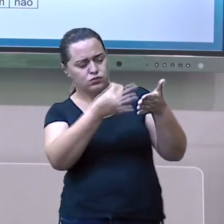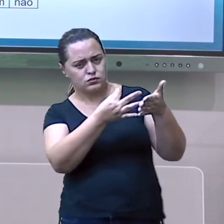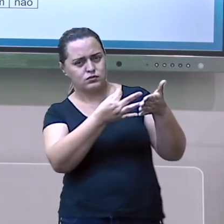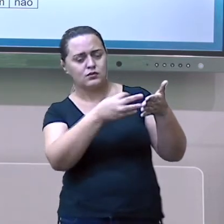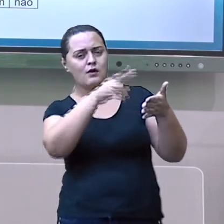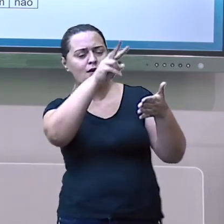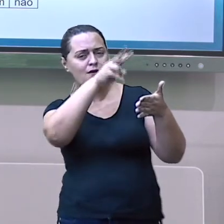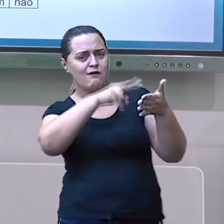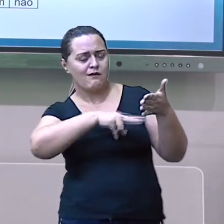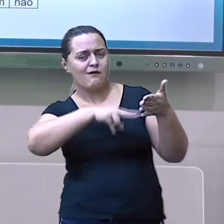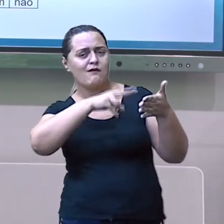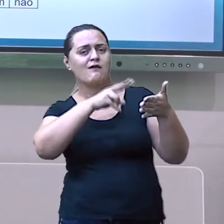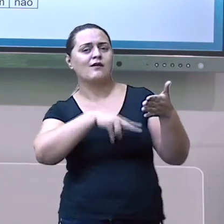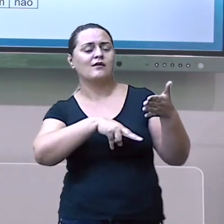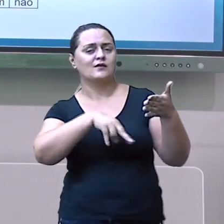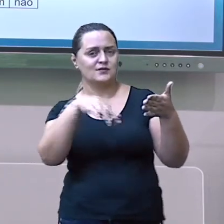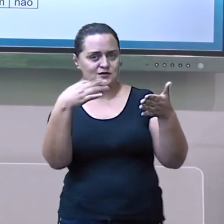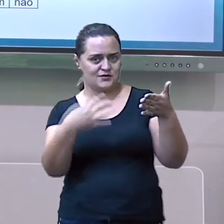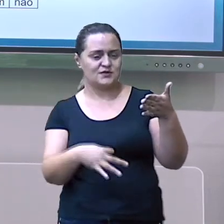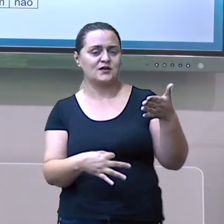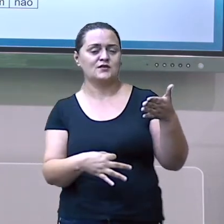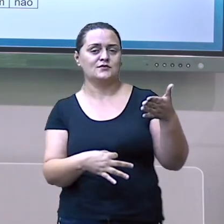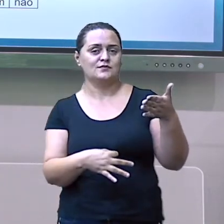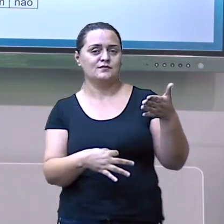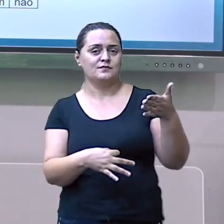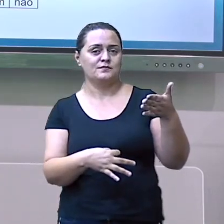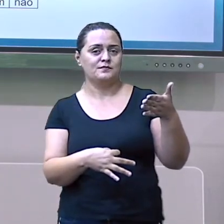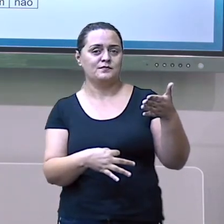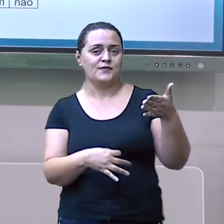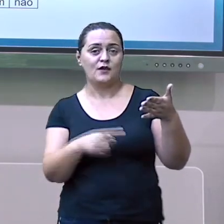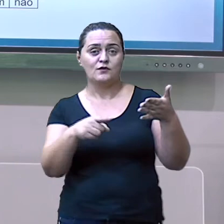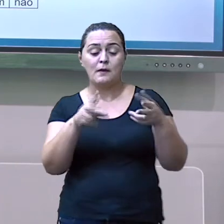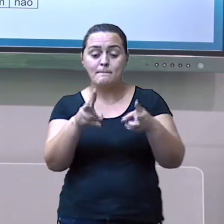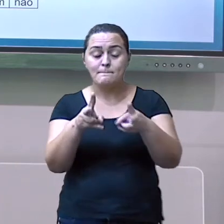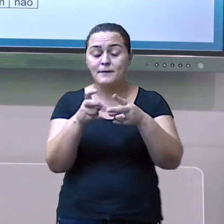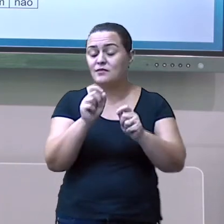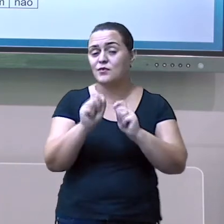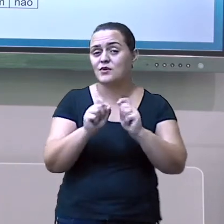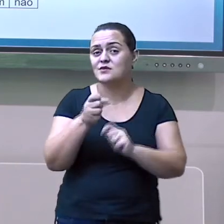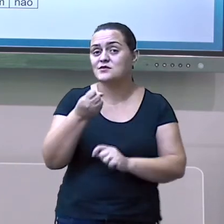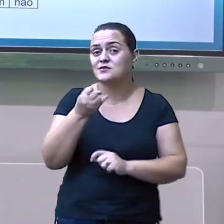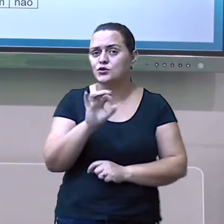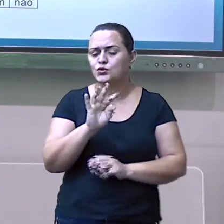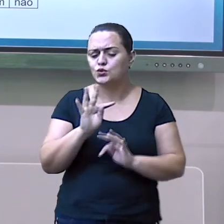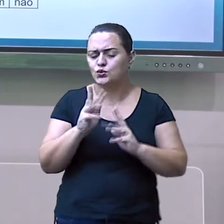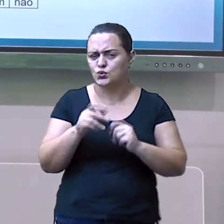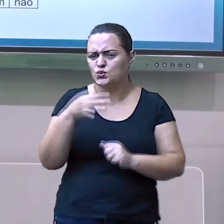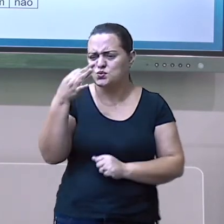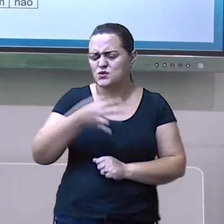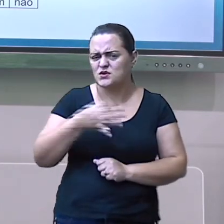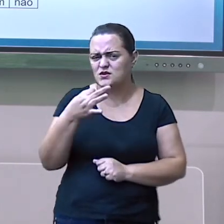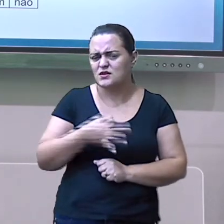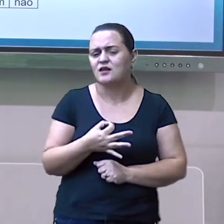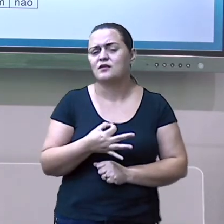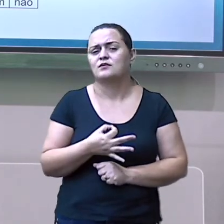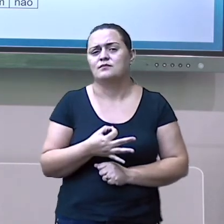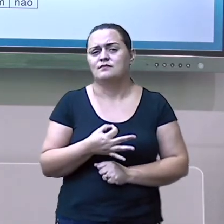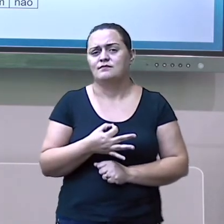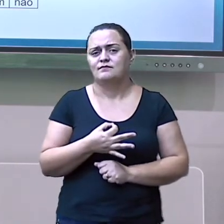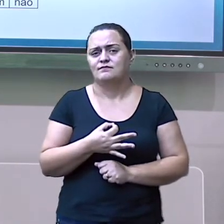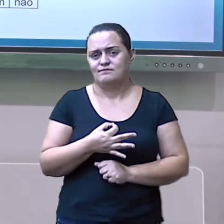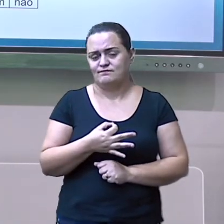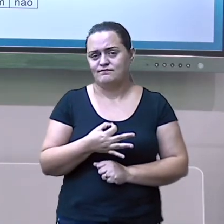pausadamente, com atenção e ver se está tudo ok. Então, essas 4